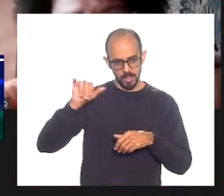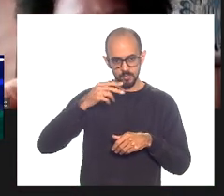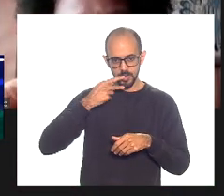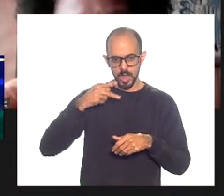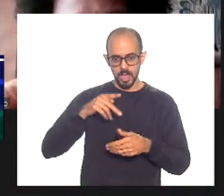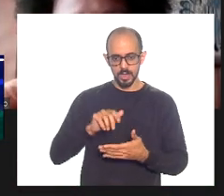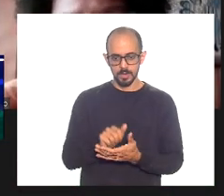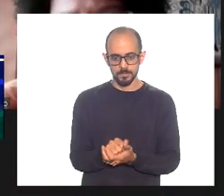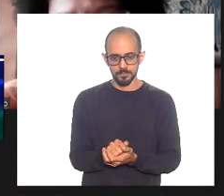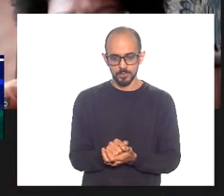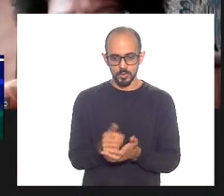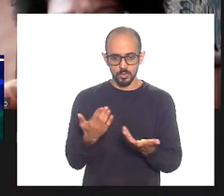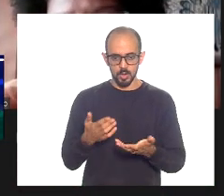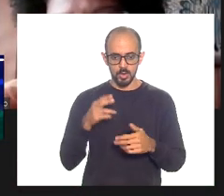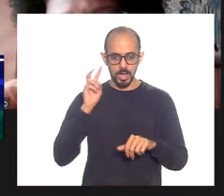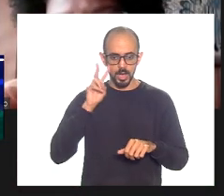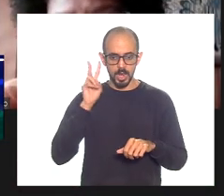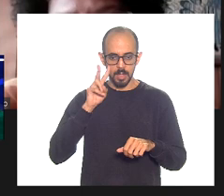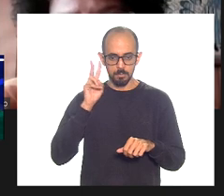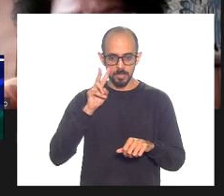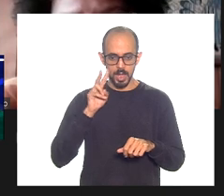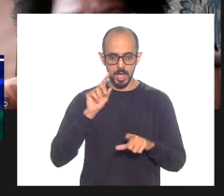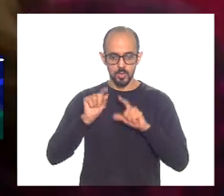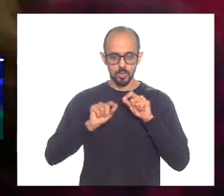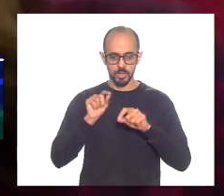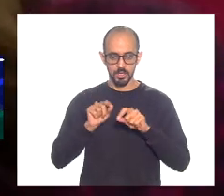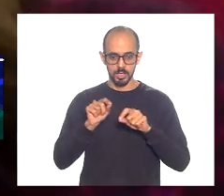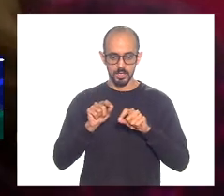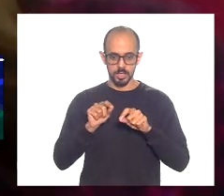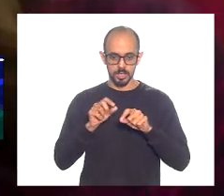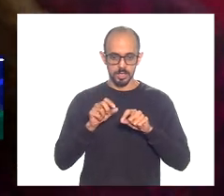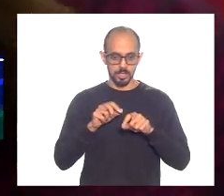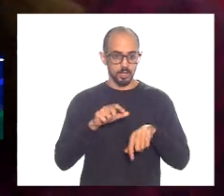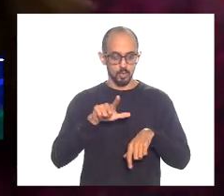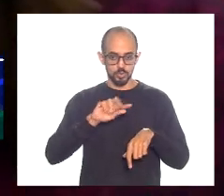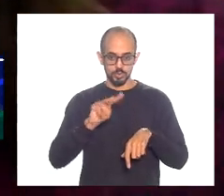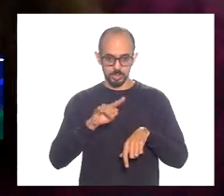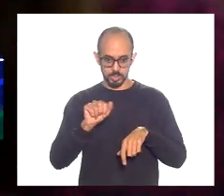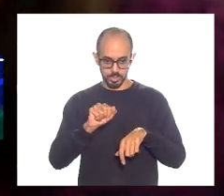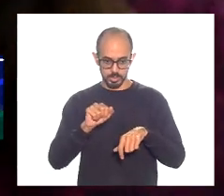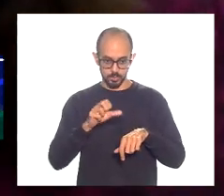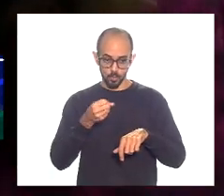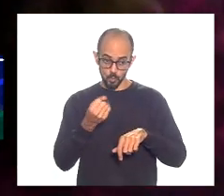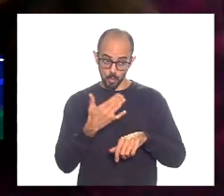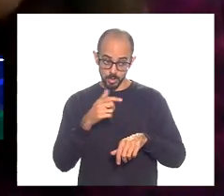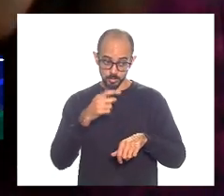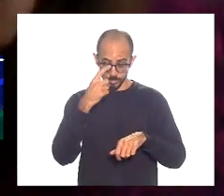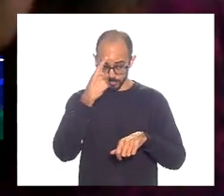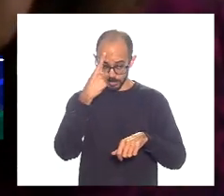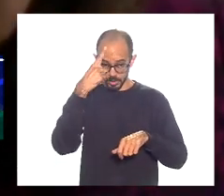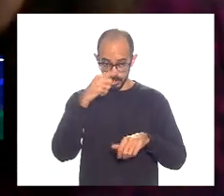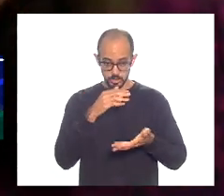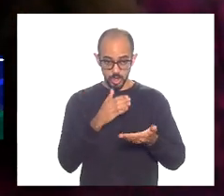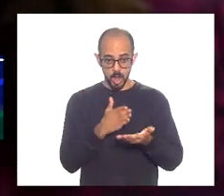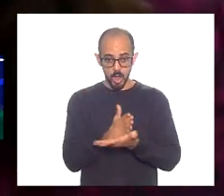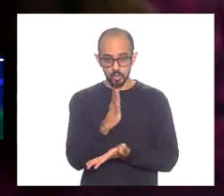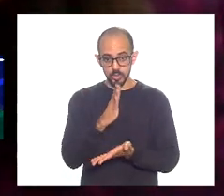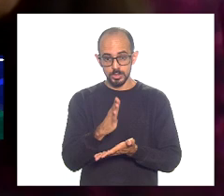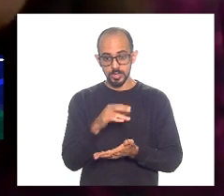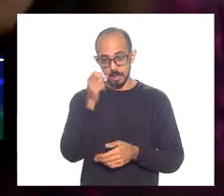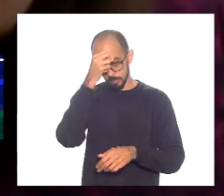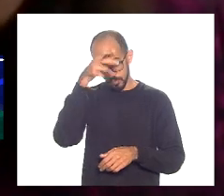que eu queria só lembrar aqui, deputada Lucinha, foi quando houve uma iniciativa de autorizar a prefeitura